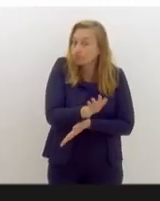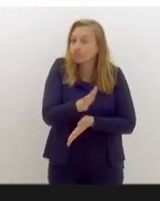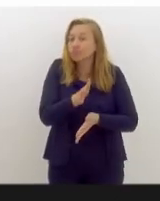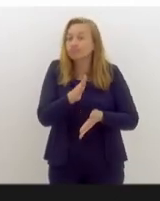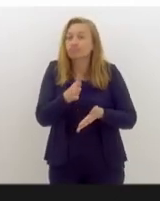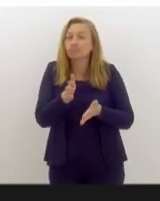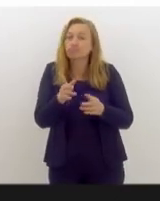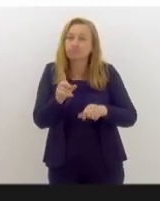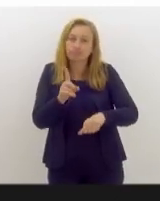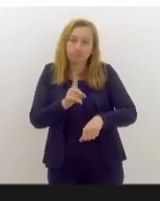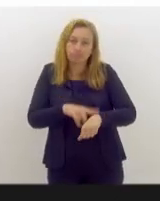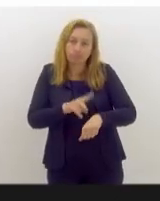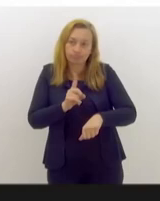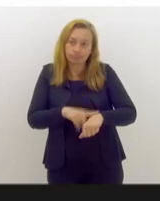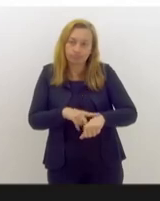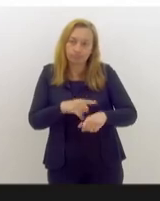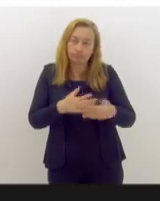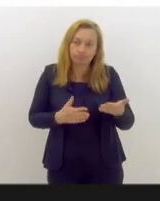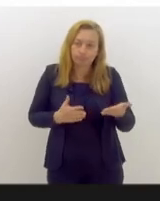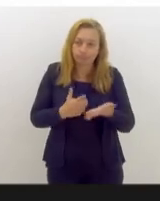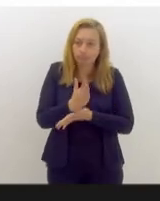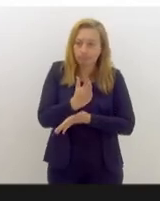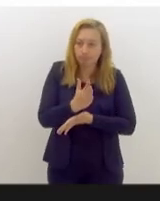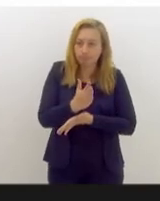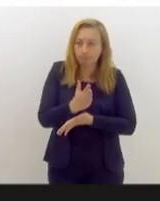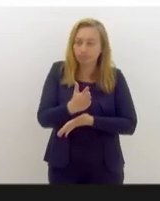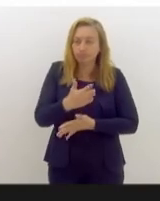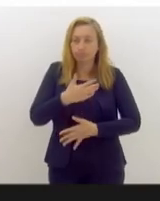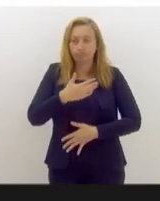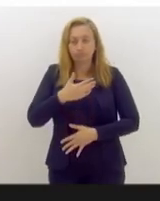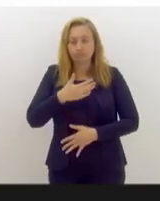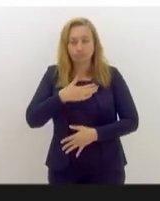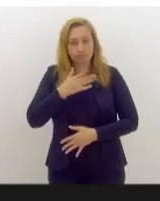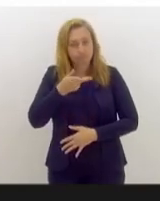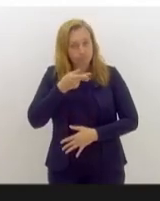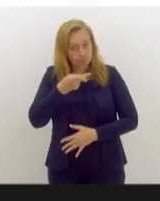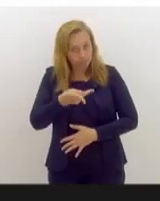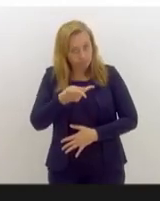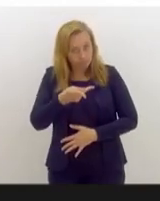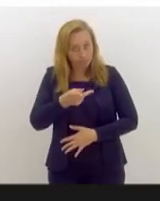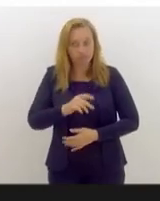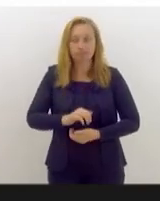etapa para a aprovação. E a minha fala,